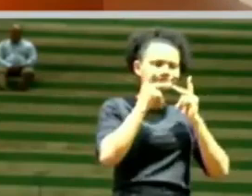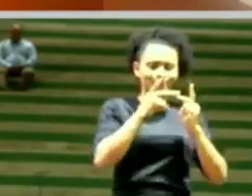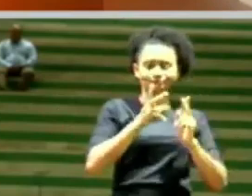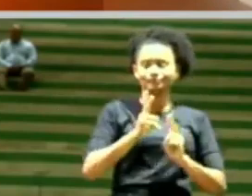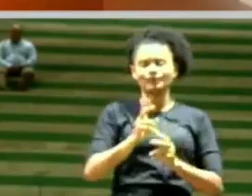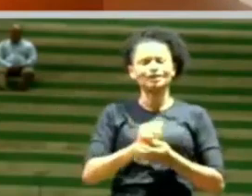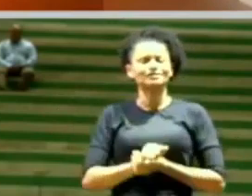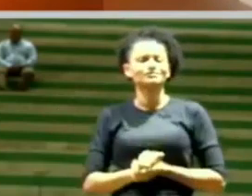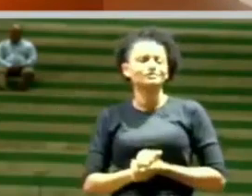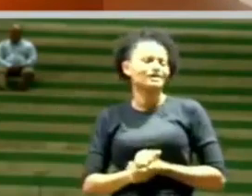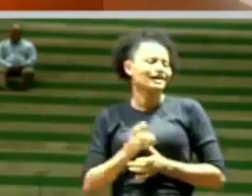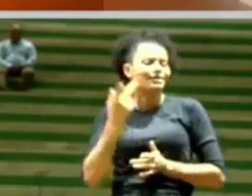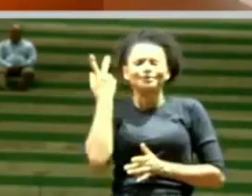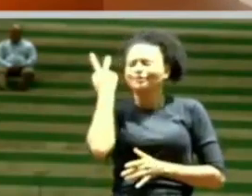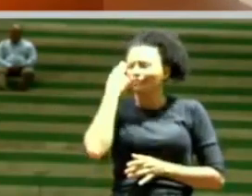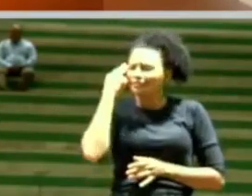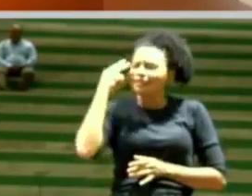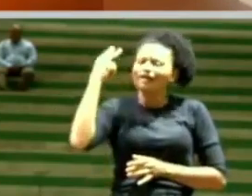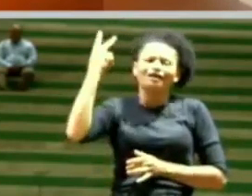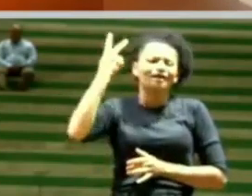E era comum